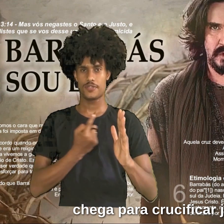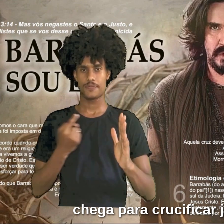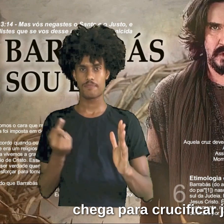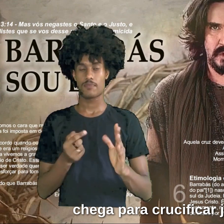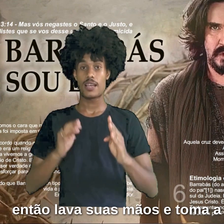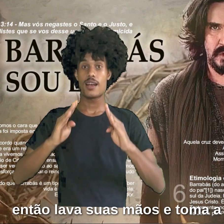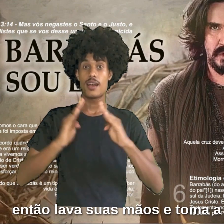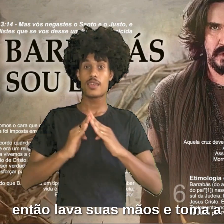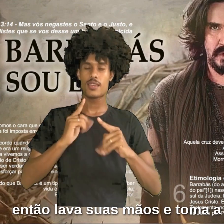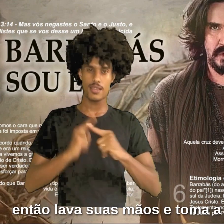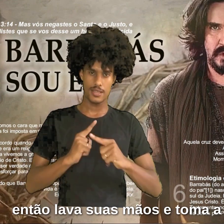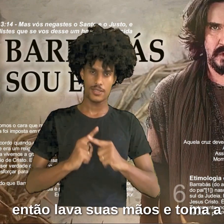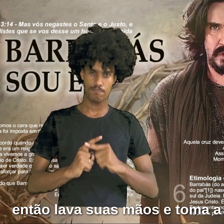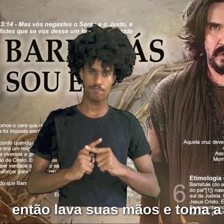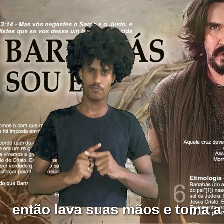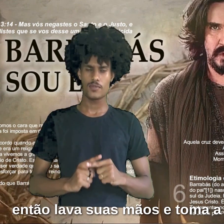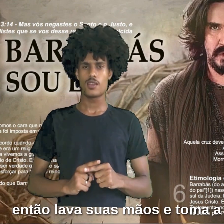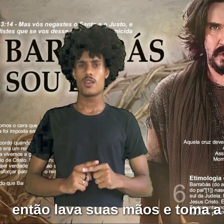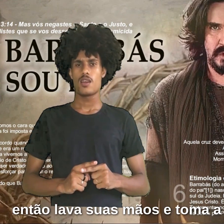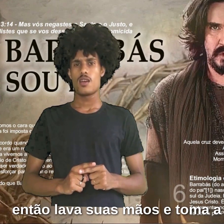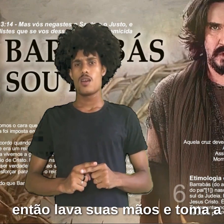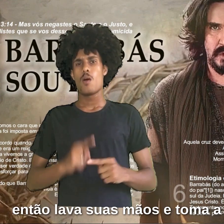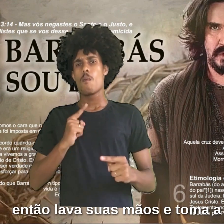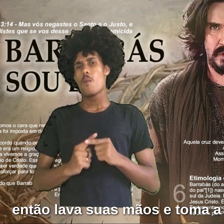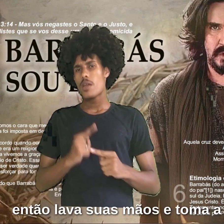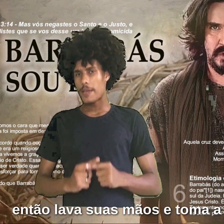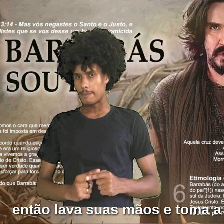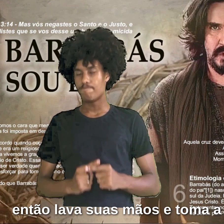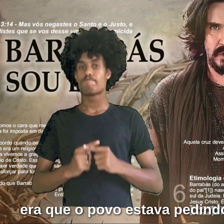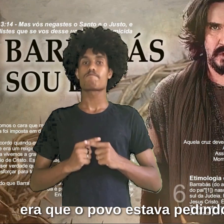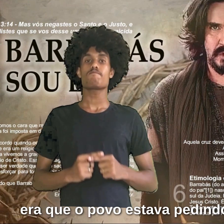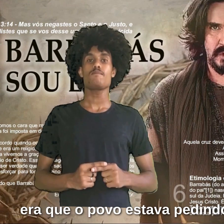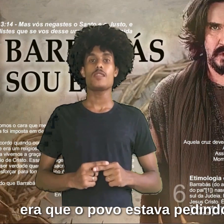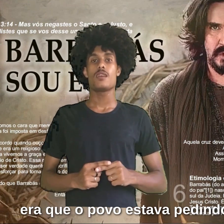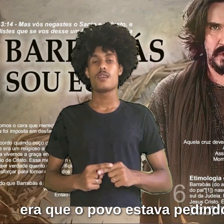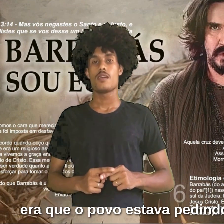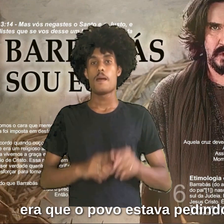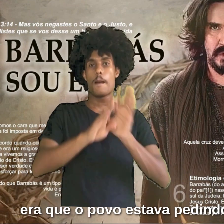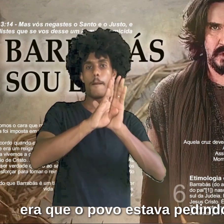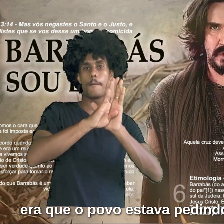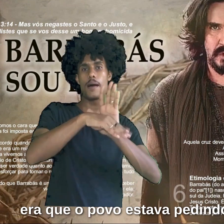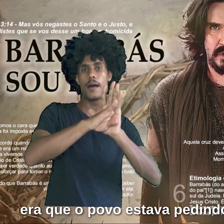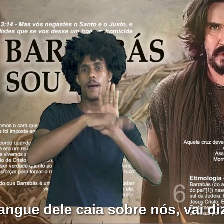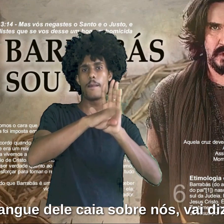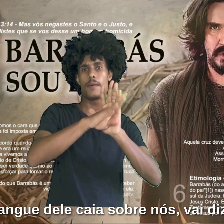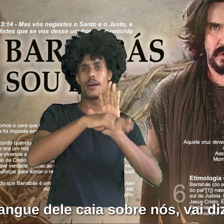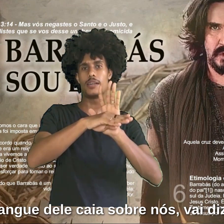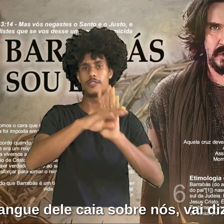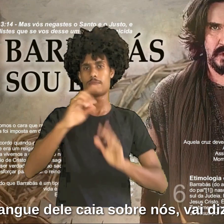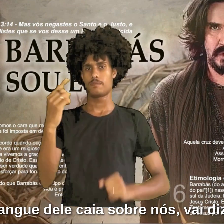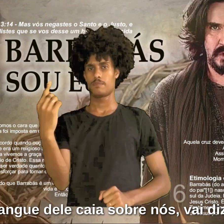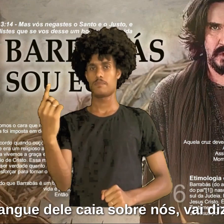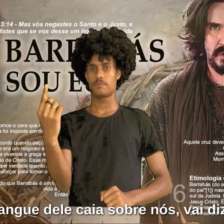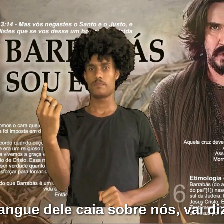Jesus e Pilatos então lava suas mãos e aí toma a decisão da maioria, que era o que o povo estava pedindo: crucifica ele, que o sangue dele caia sobre